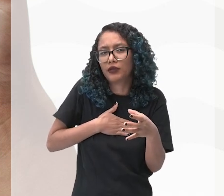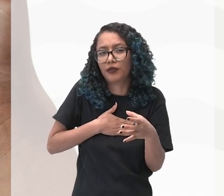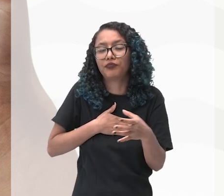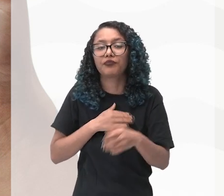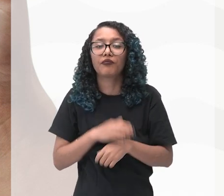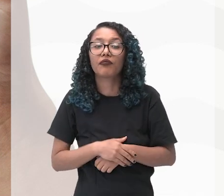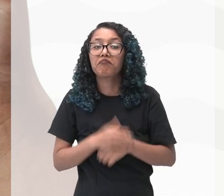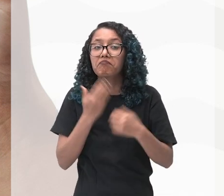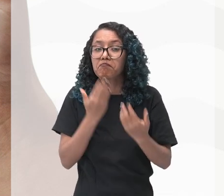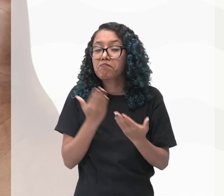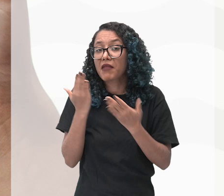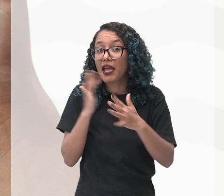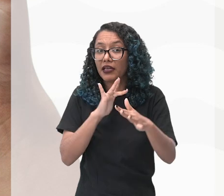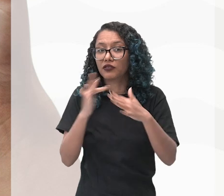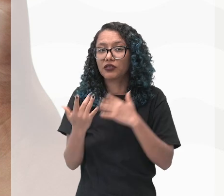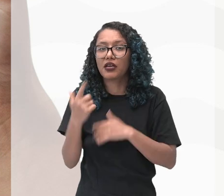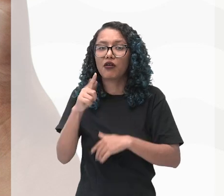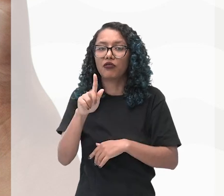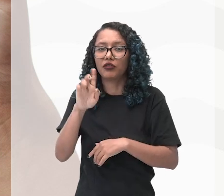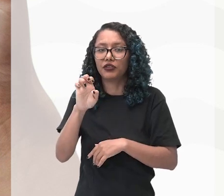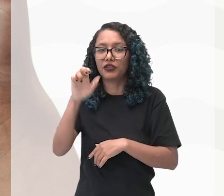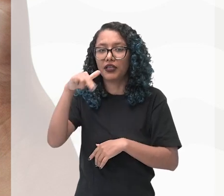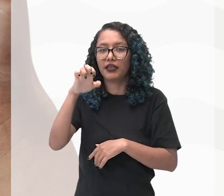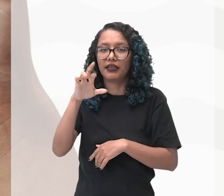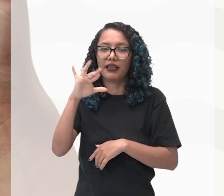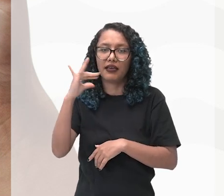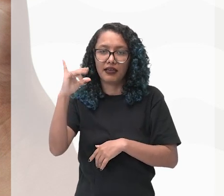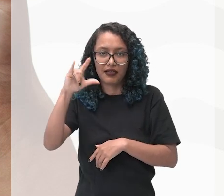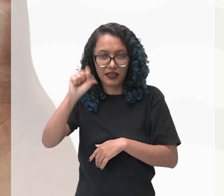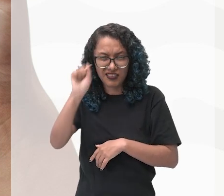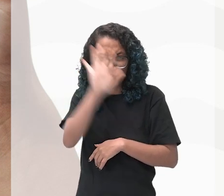falando aqui, das redes sociais